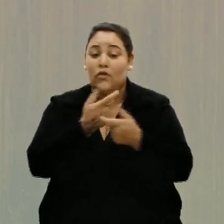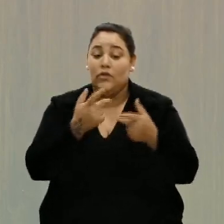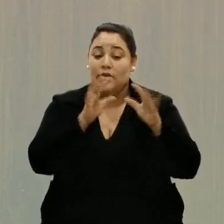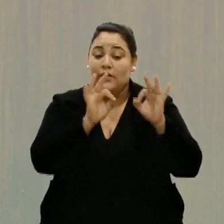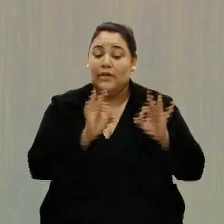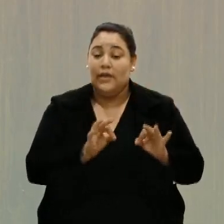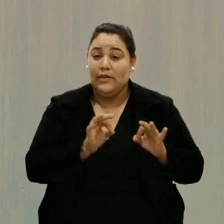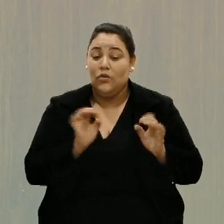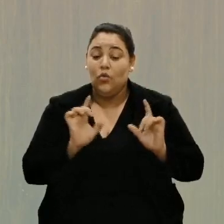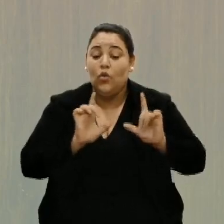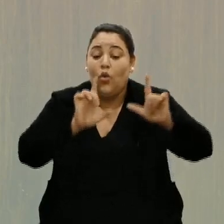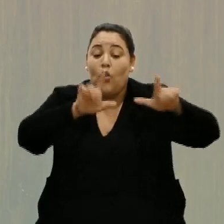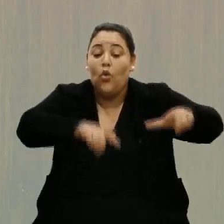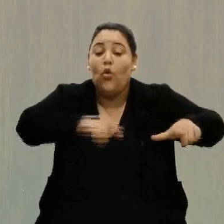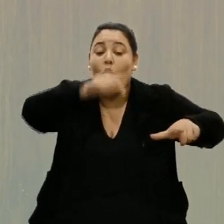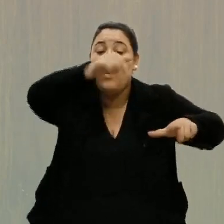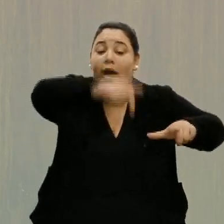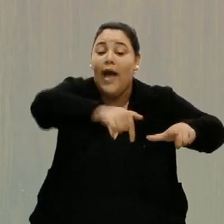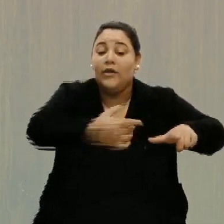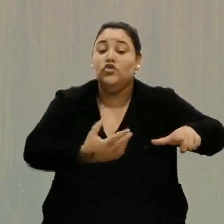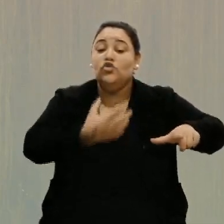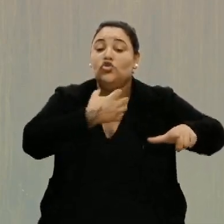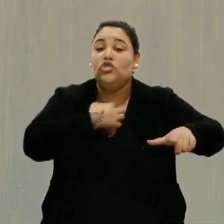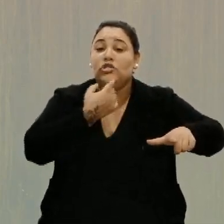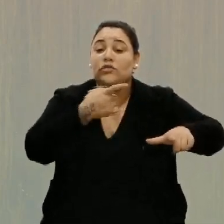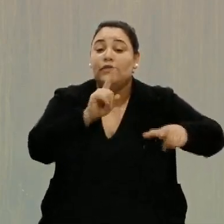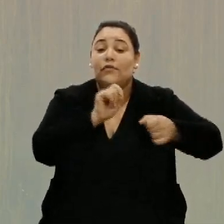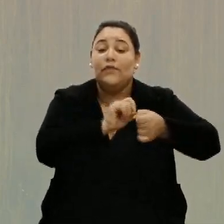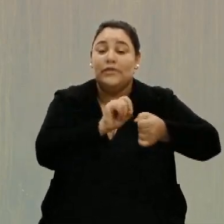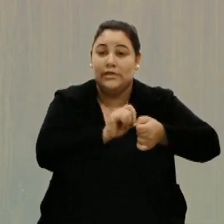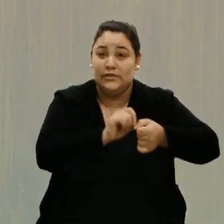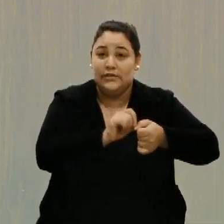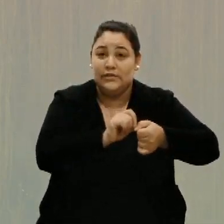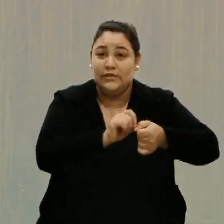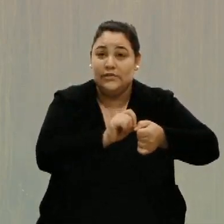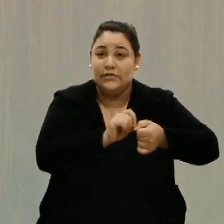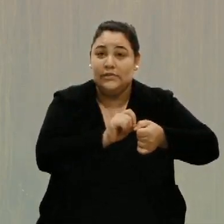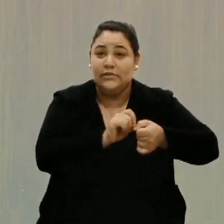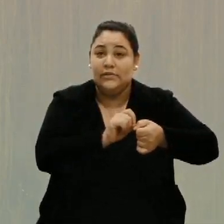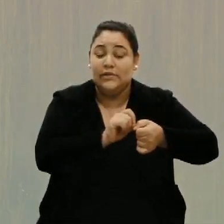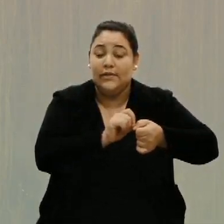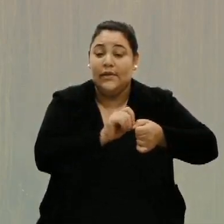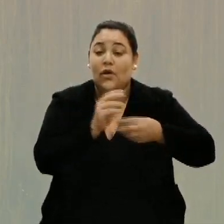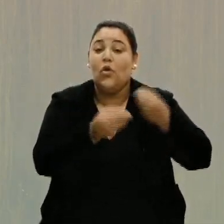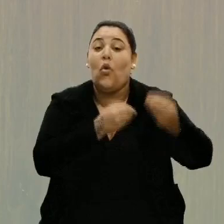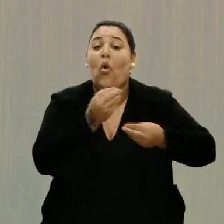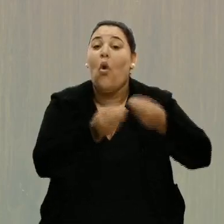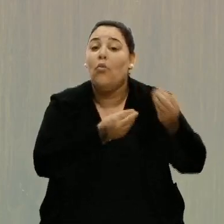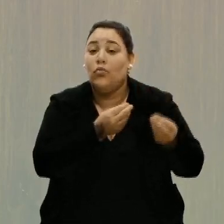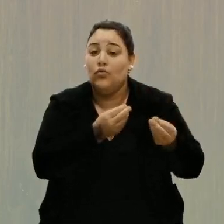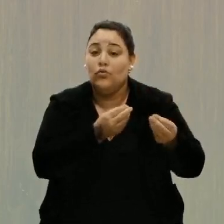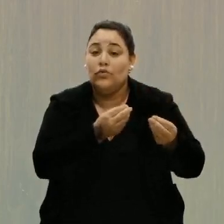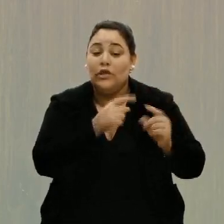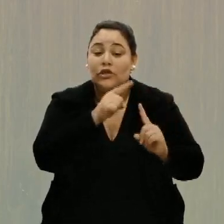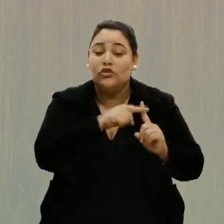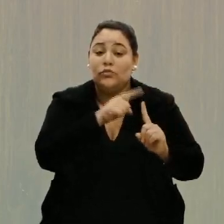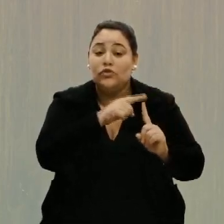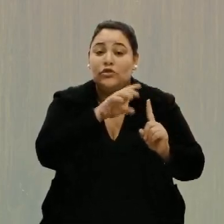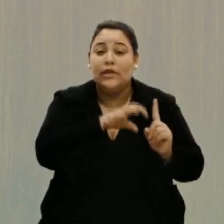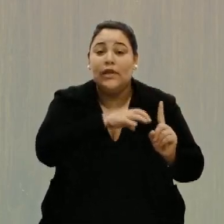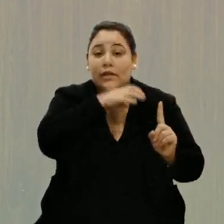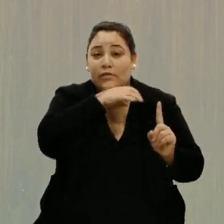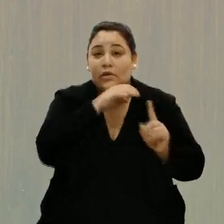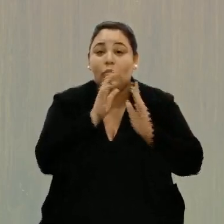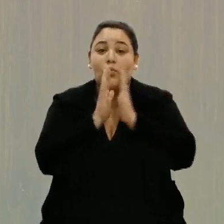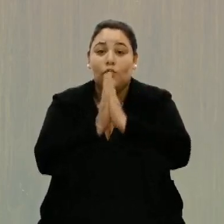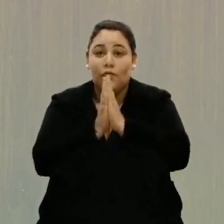colocar aquelas pessoas e a forma de como colocar e para onde colocar e que tipo de terreno é aquele. Então, por favor,